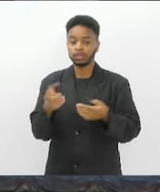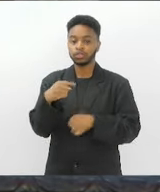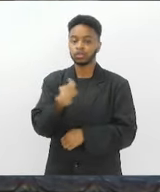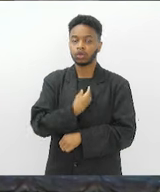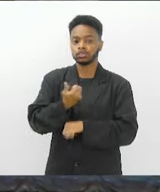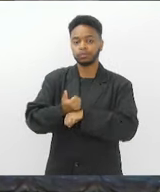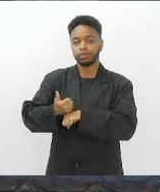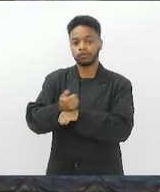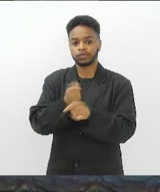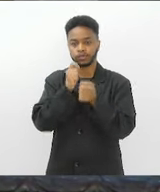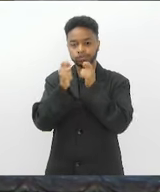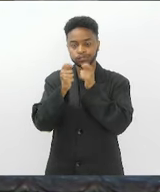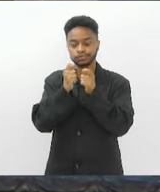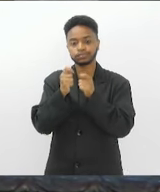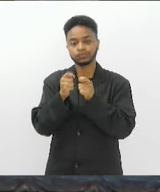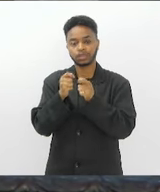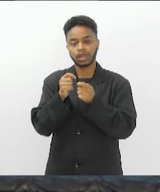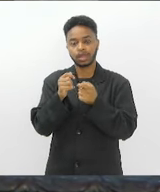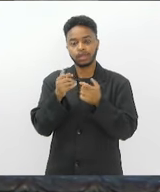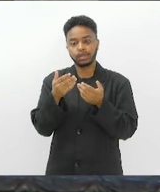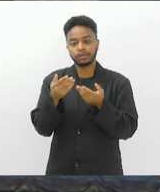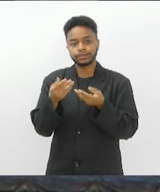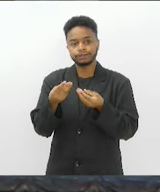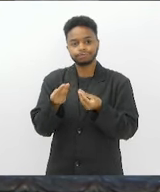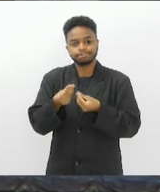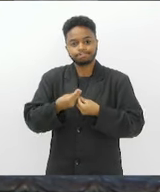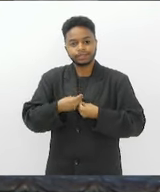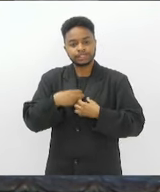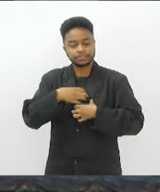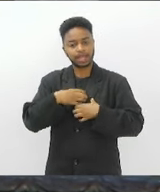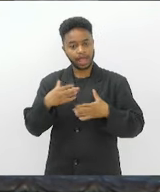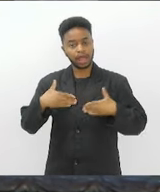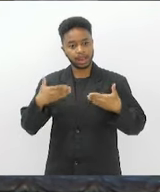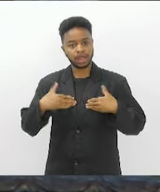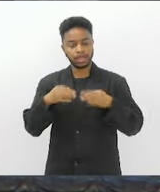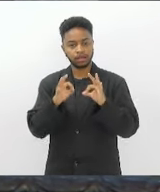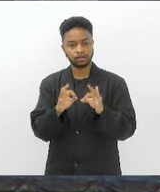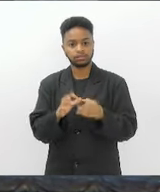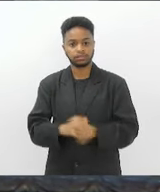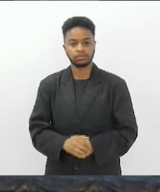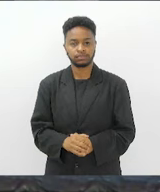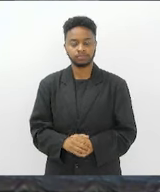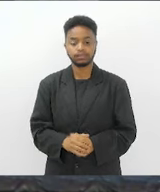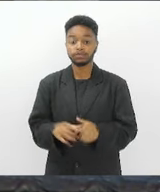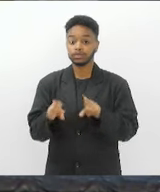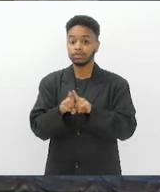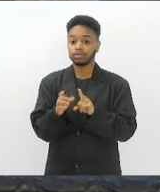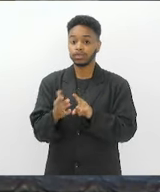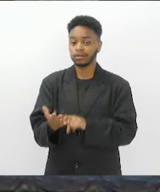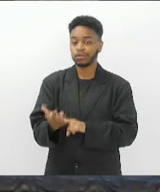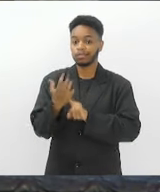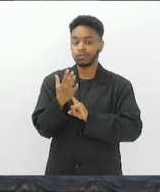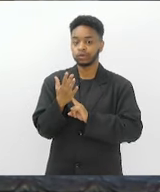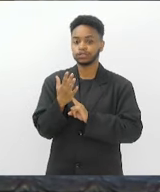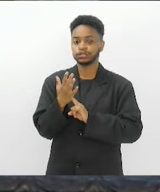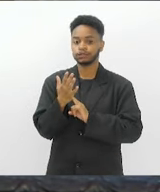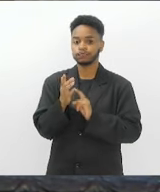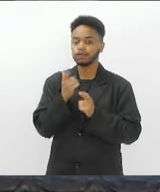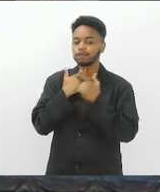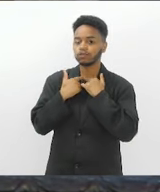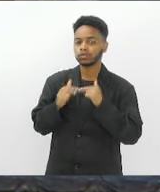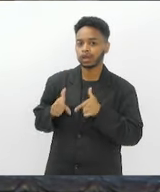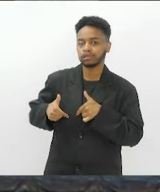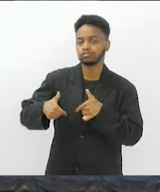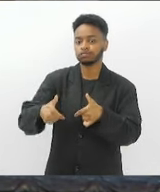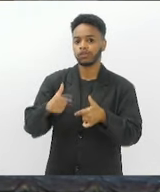brasileira, isso nos traz grande alegria e nos traz grande disposição, que é lutar